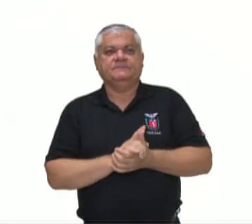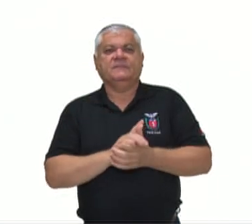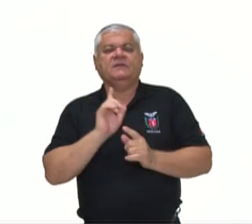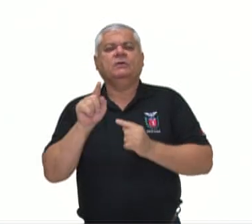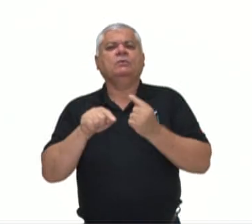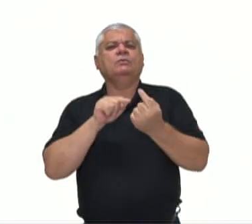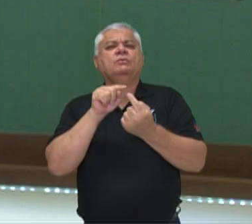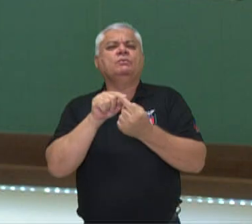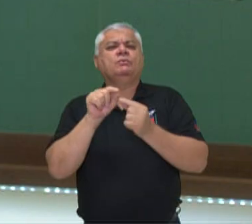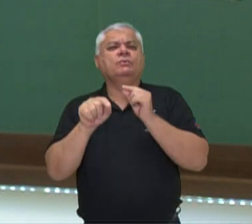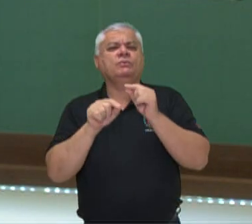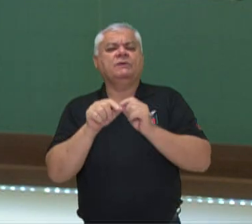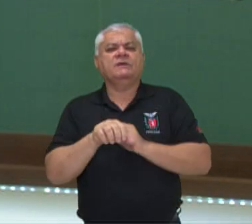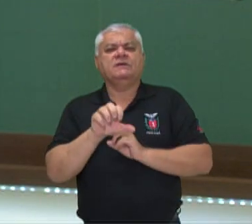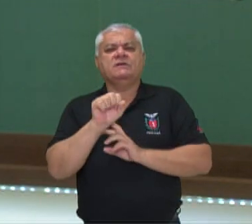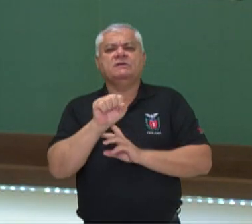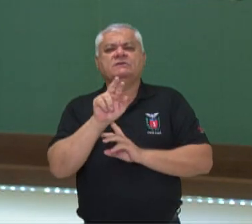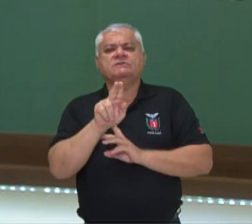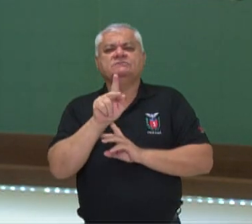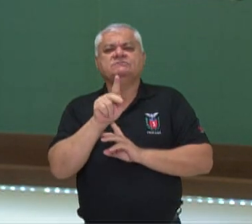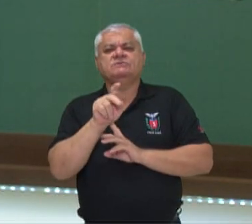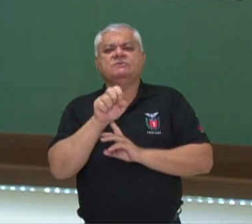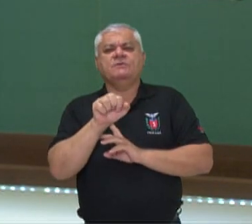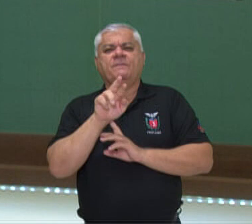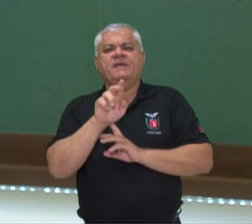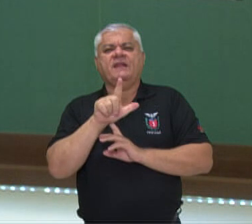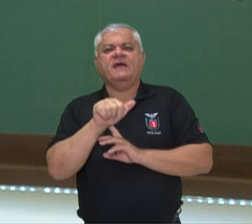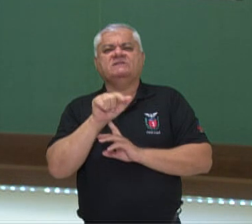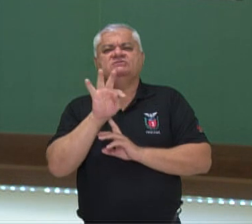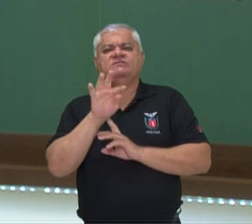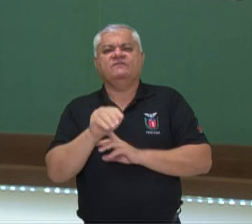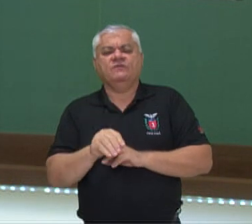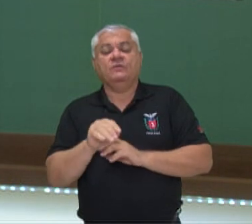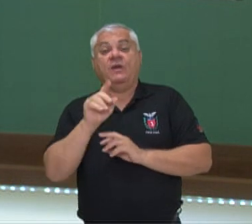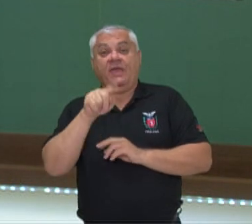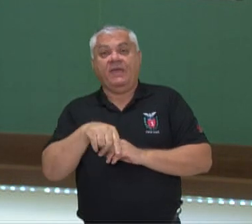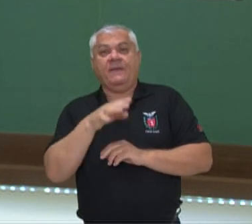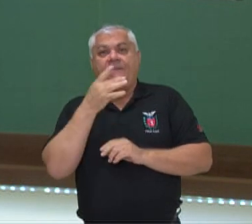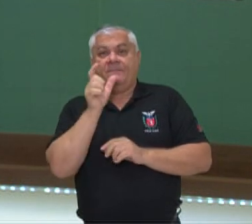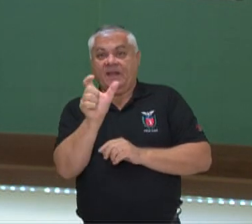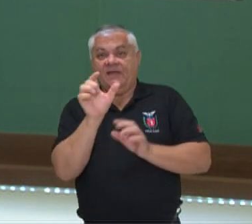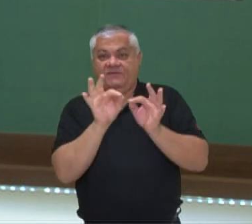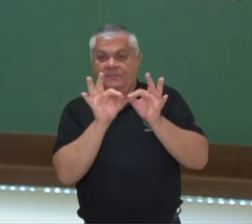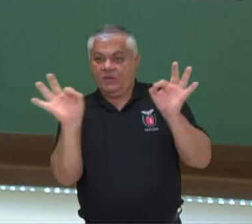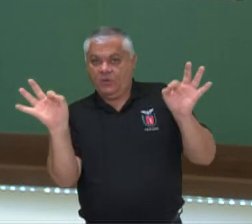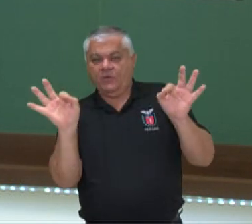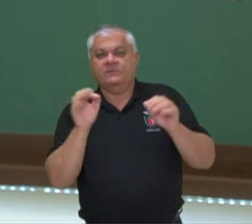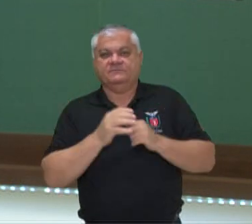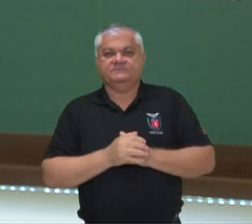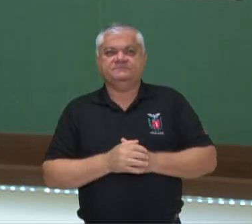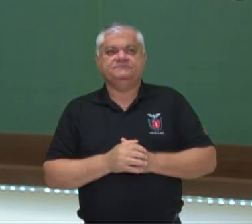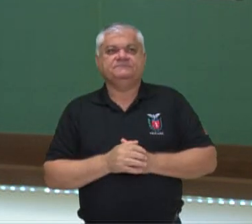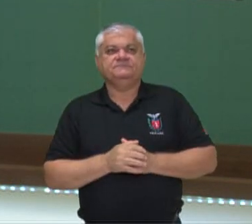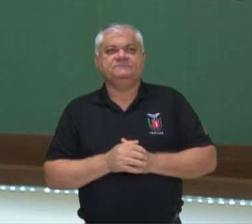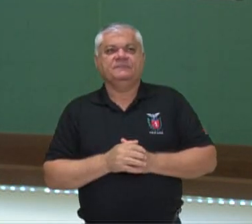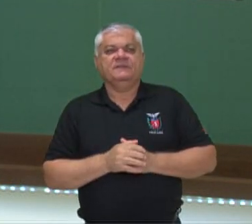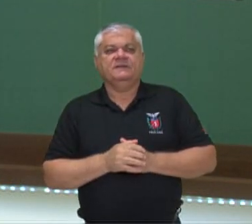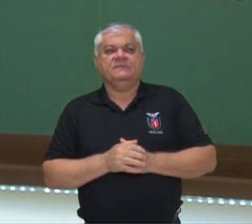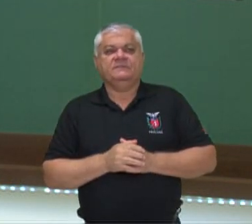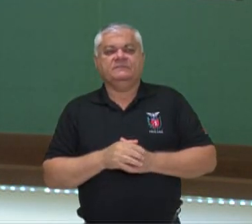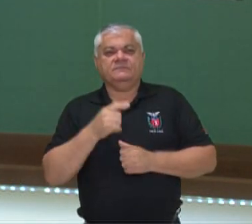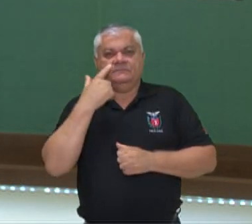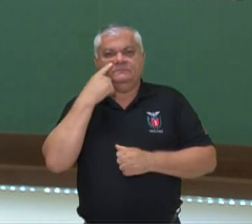foco aqui com o superlativo estará com os adjetivos longos, aquelas palavras que são um pouco maiores, tá bom? Então vamos para o